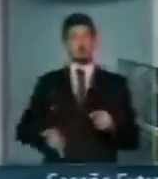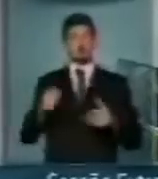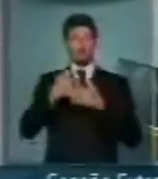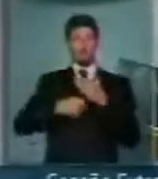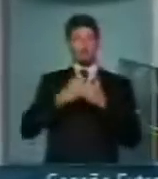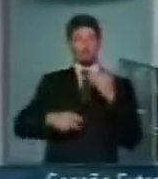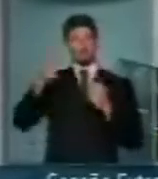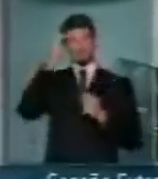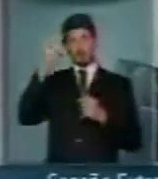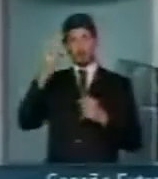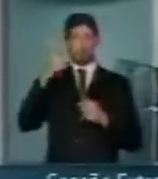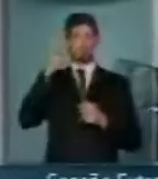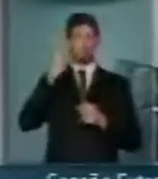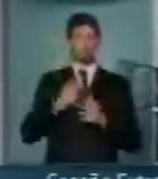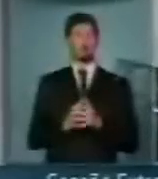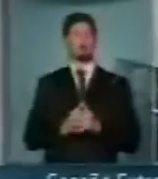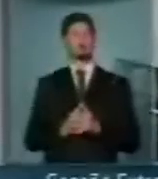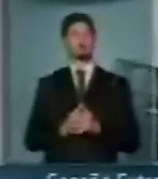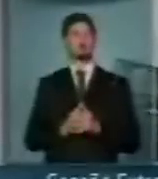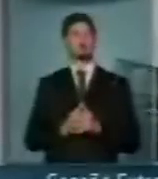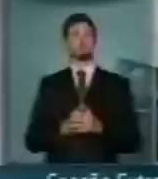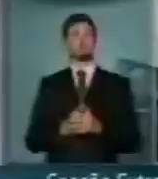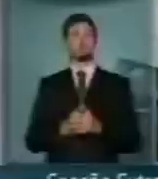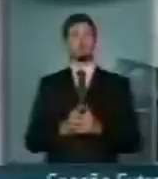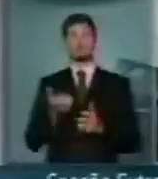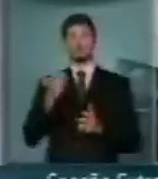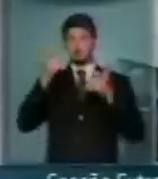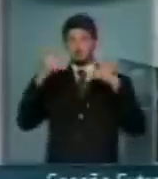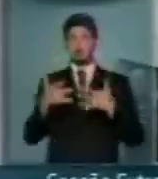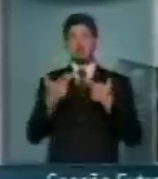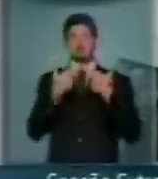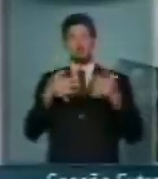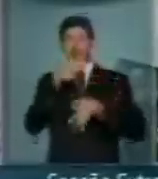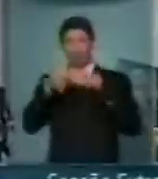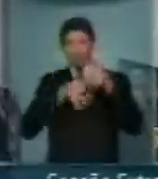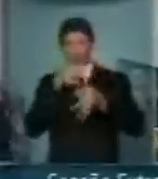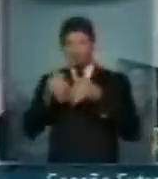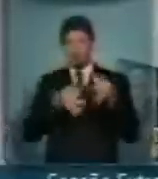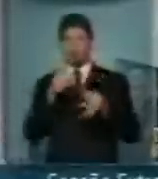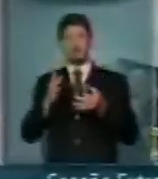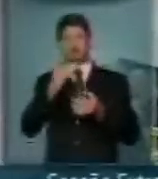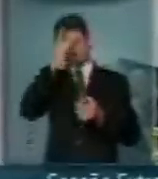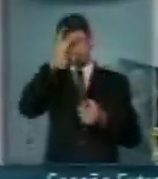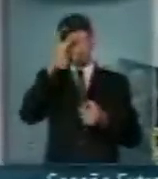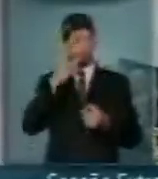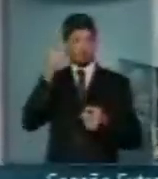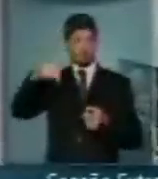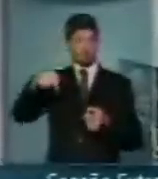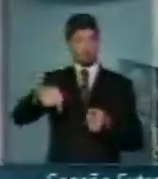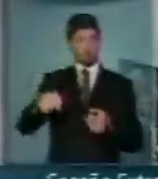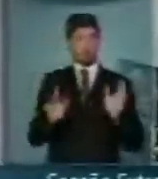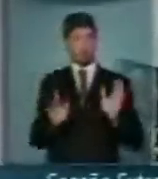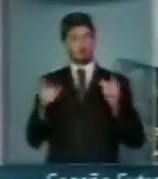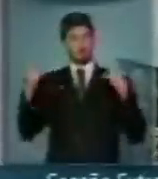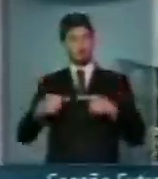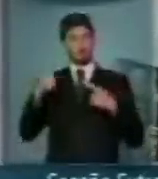de Cultura, e quero apenas desmistificar alguns argumentos que estão sendo usados neste plenário contra